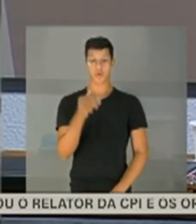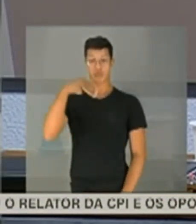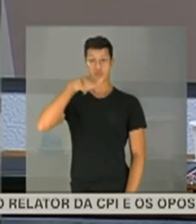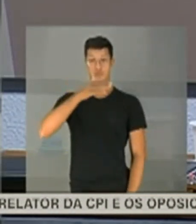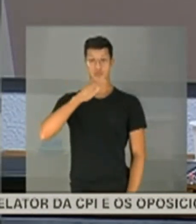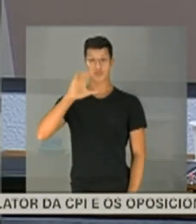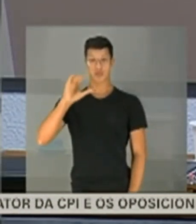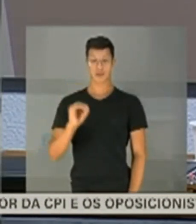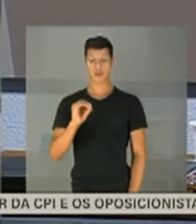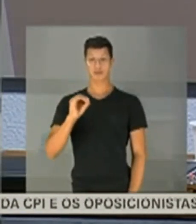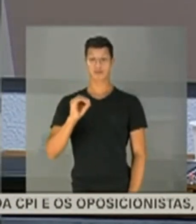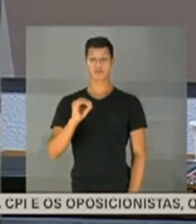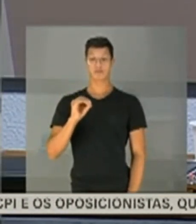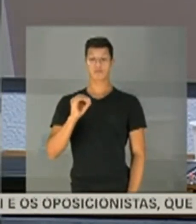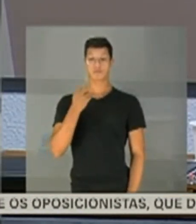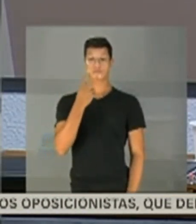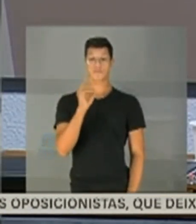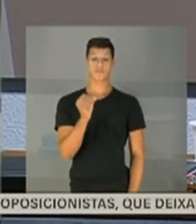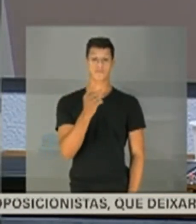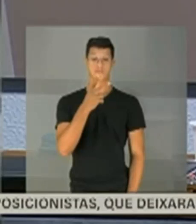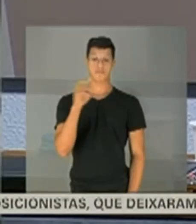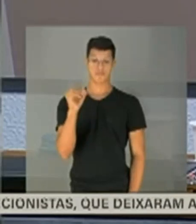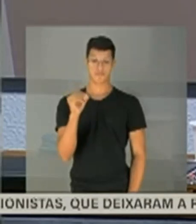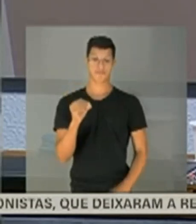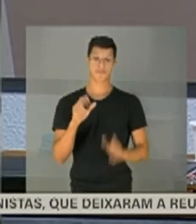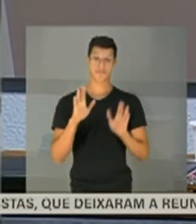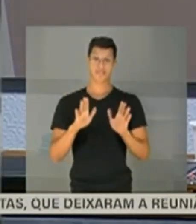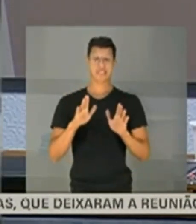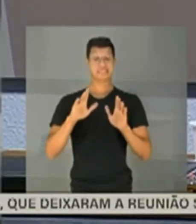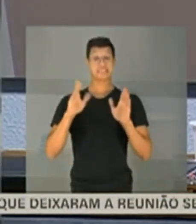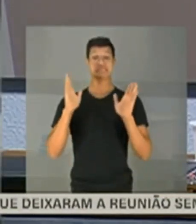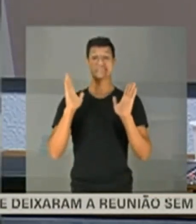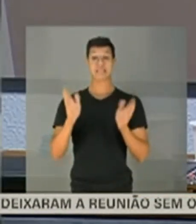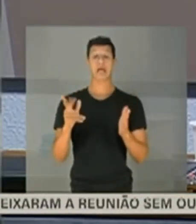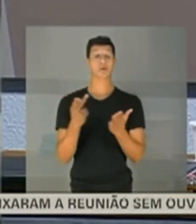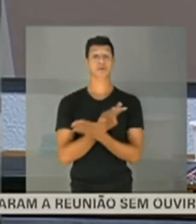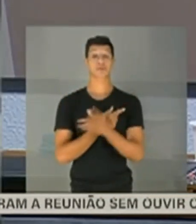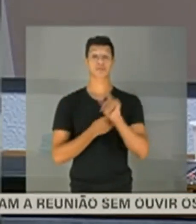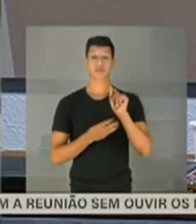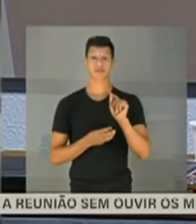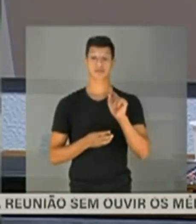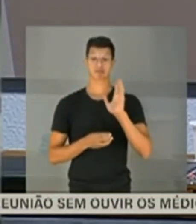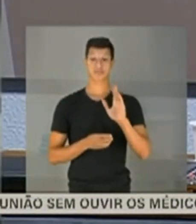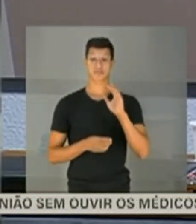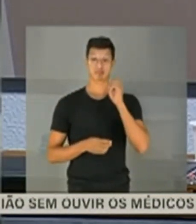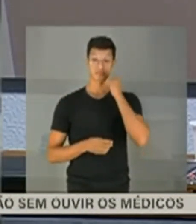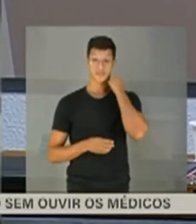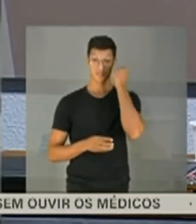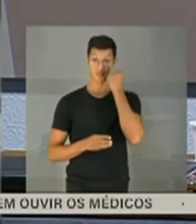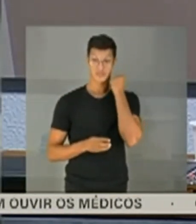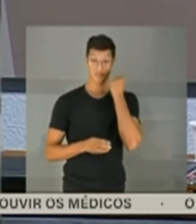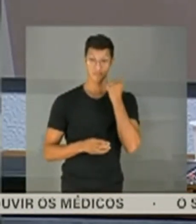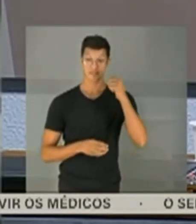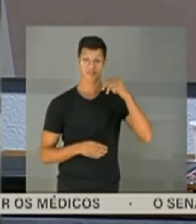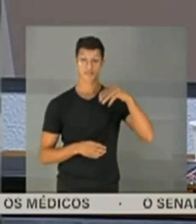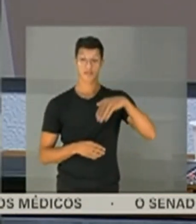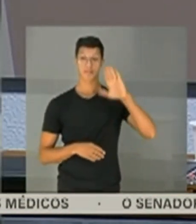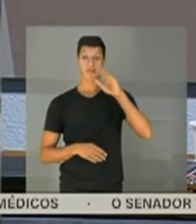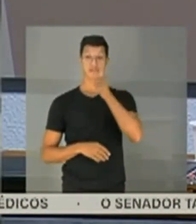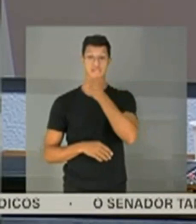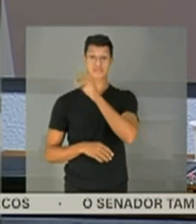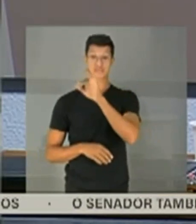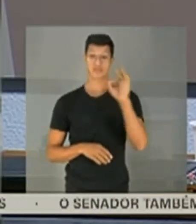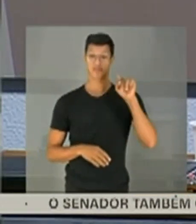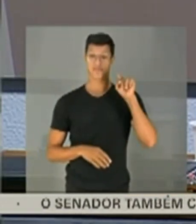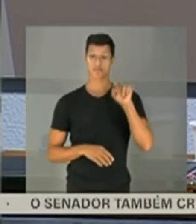março de 2020. Nessa ocasião, nobre senador, mais de 100